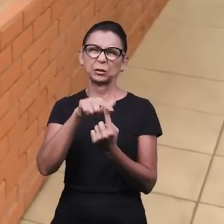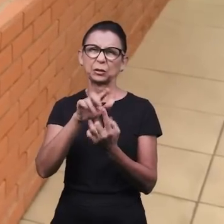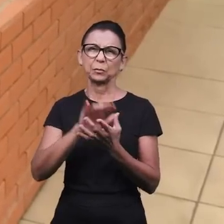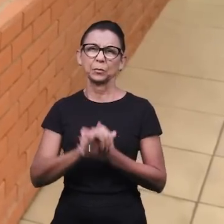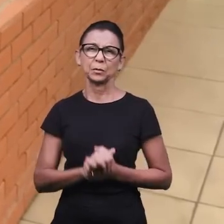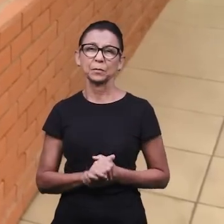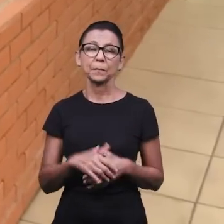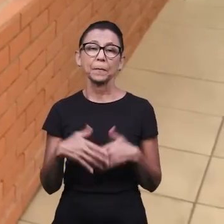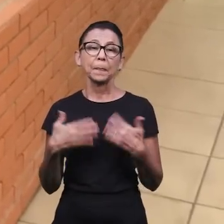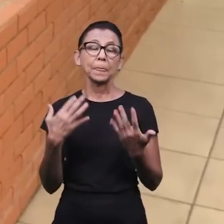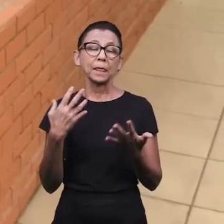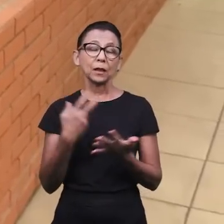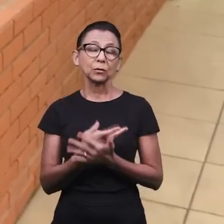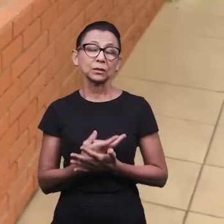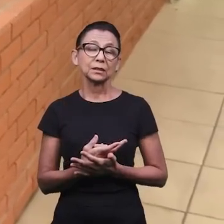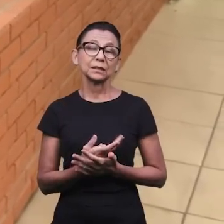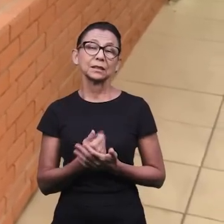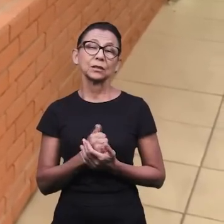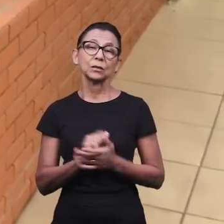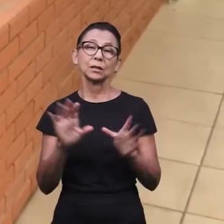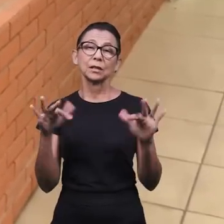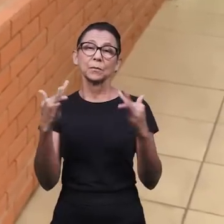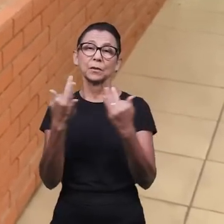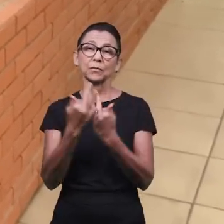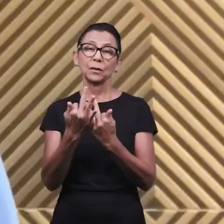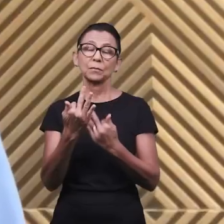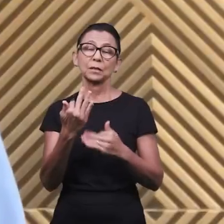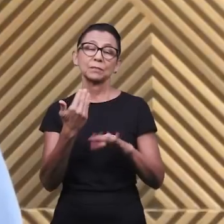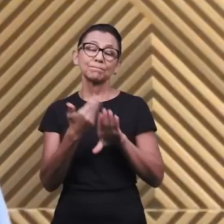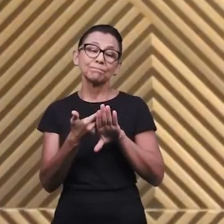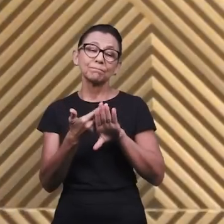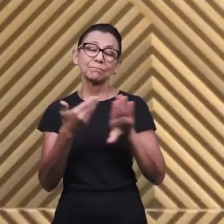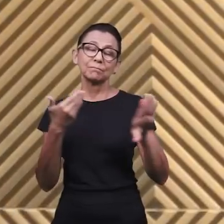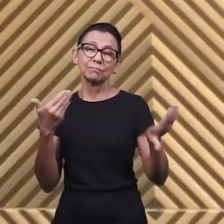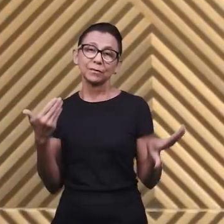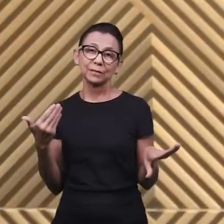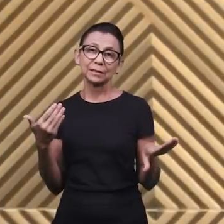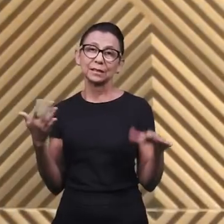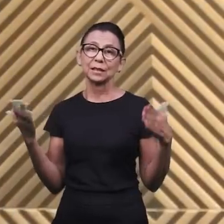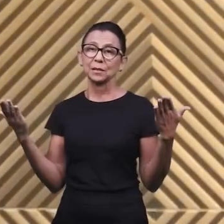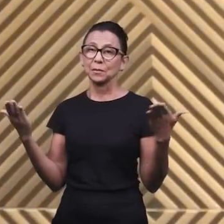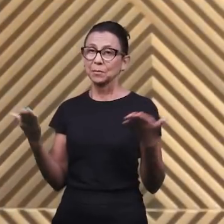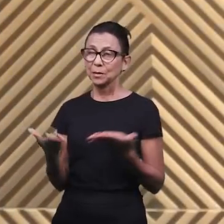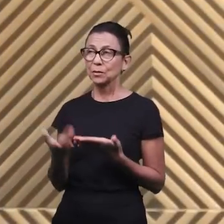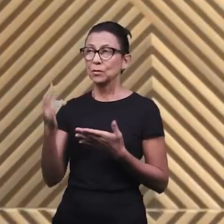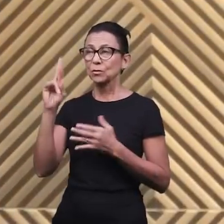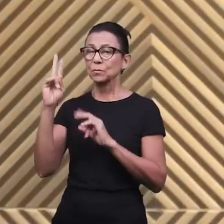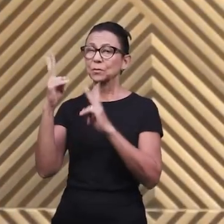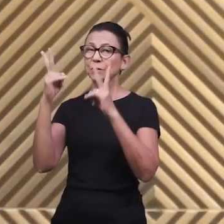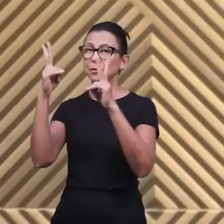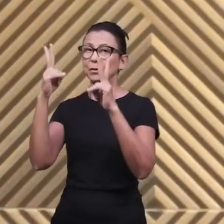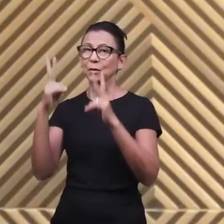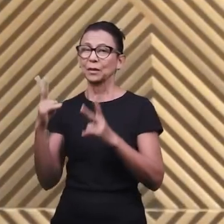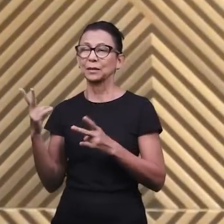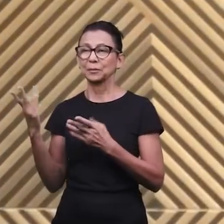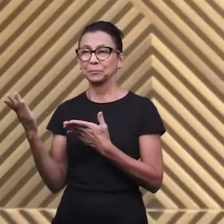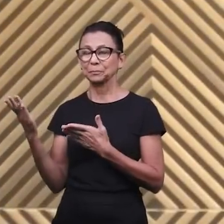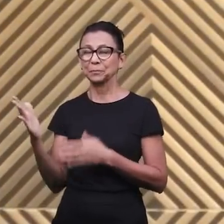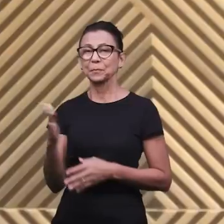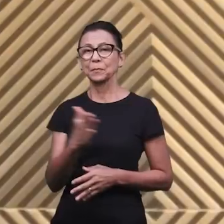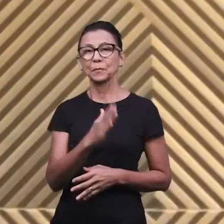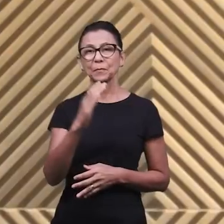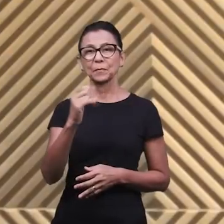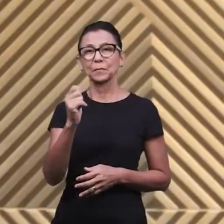casa maravilhosa que nunca mais vou sair. Paz do Senhor. Outra experiência compartilhada conosco foi a da nossa irmã